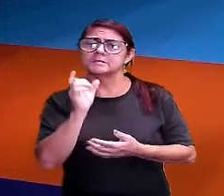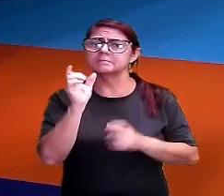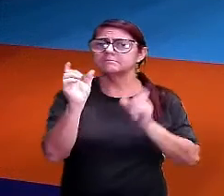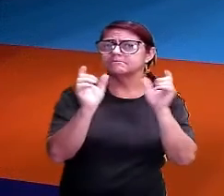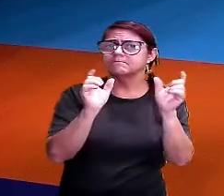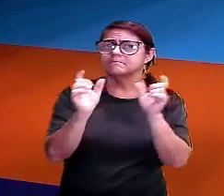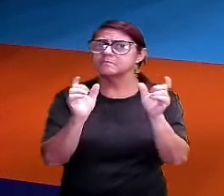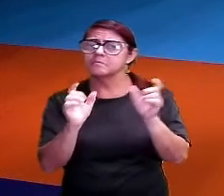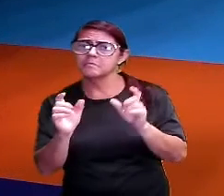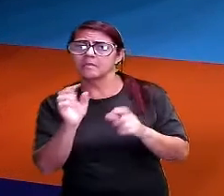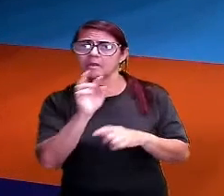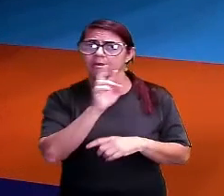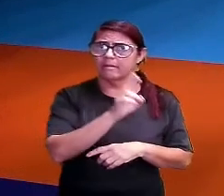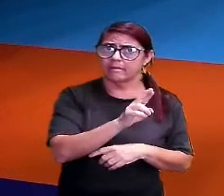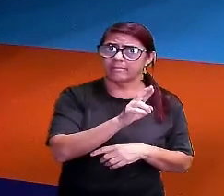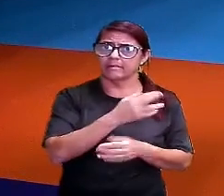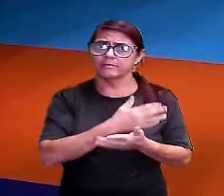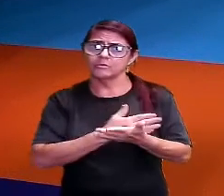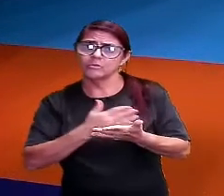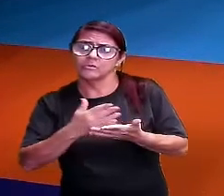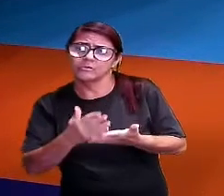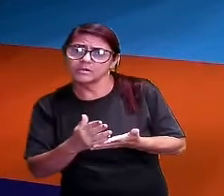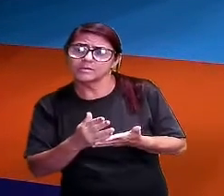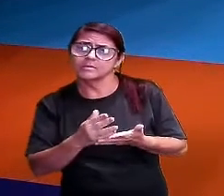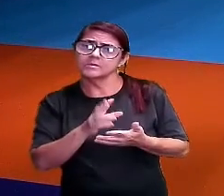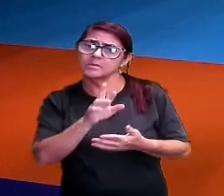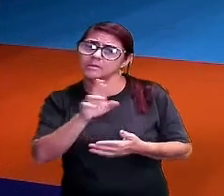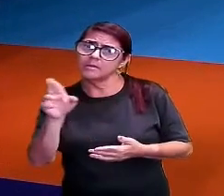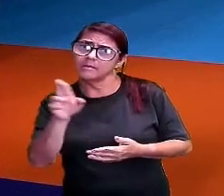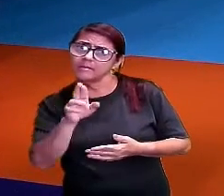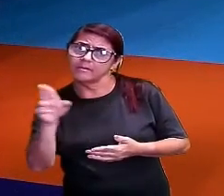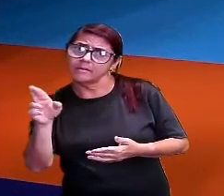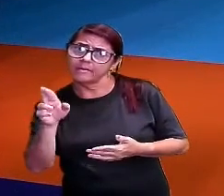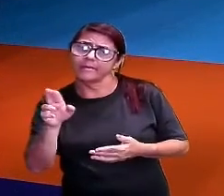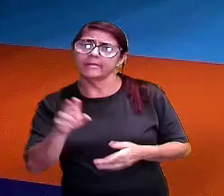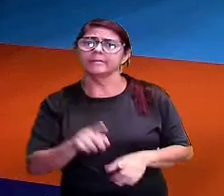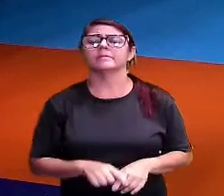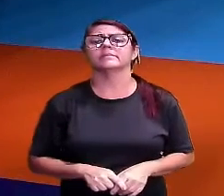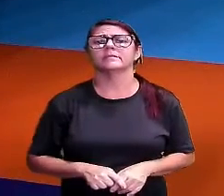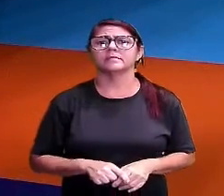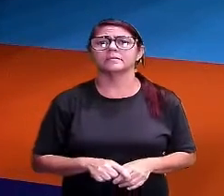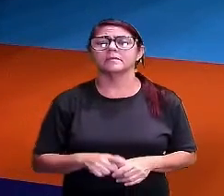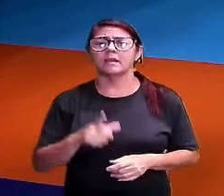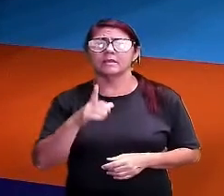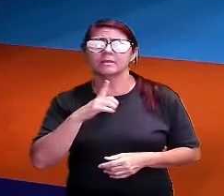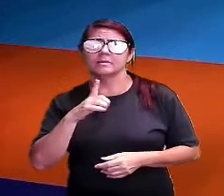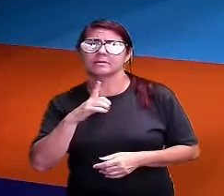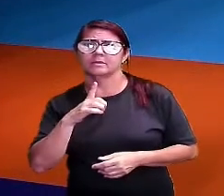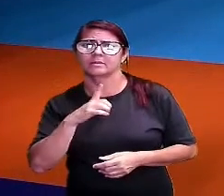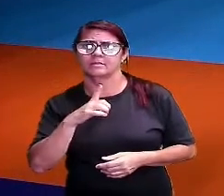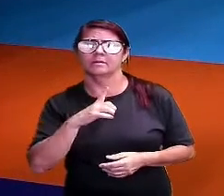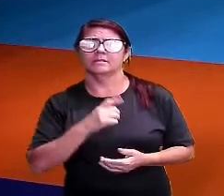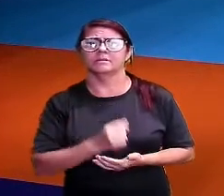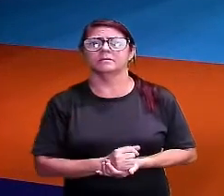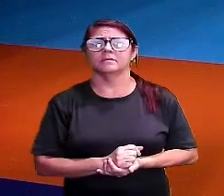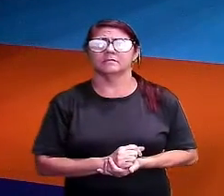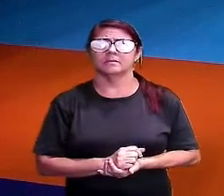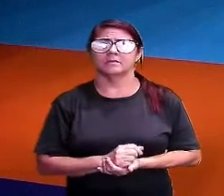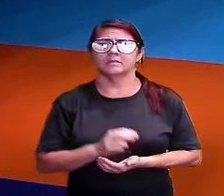com RR e com apenas um R. Então, vamos ler comigo. Temos aqui